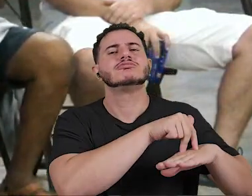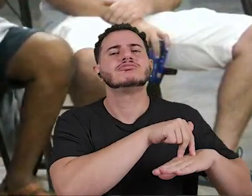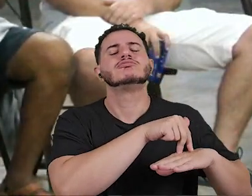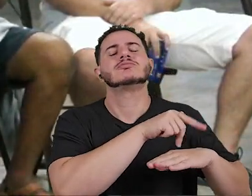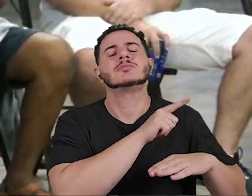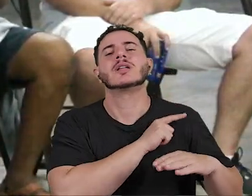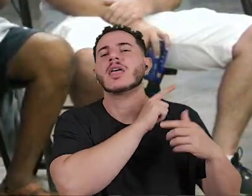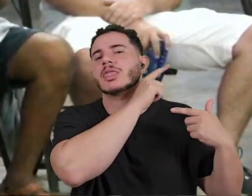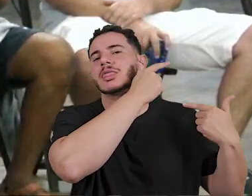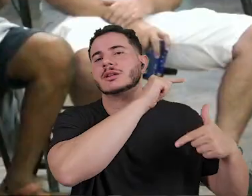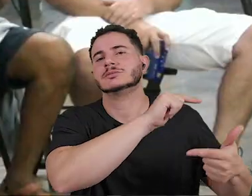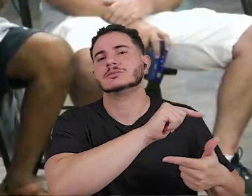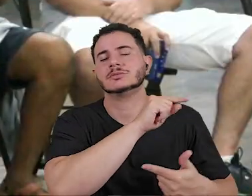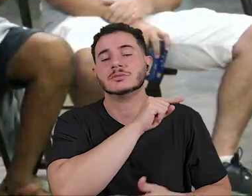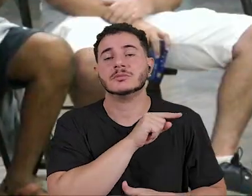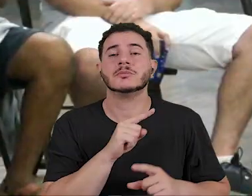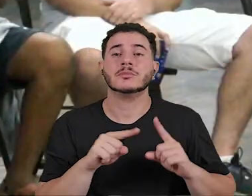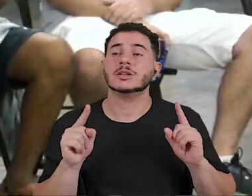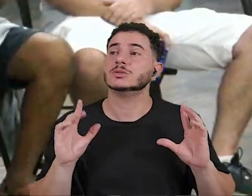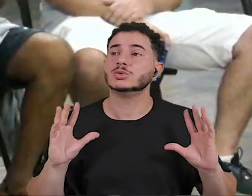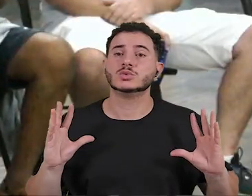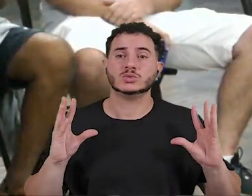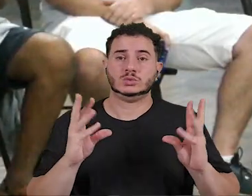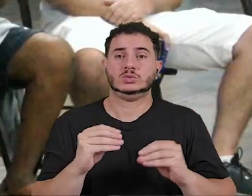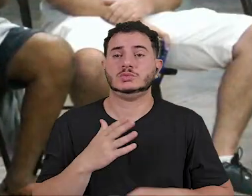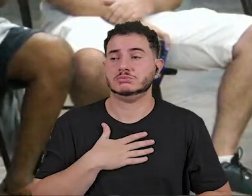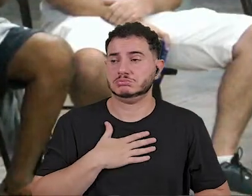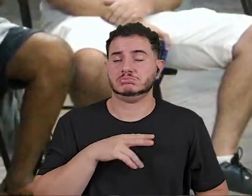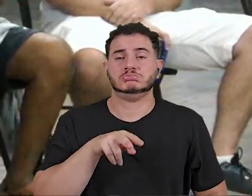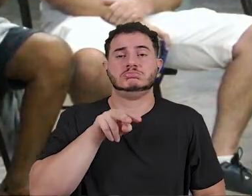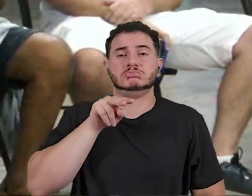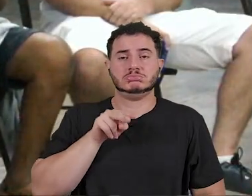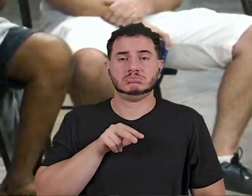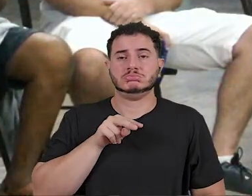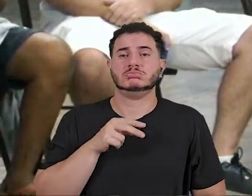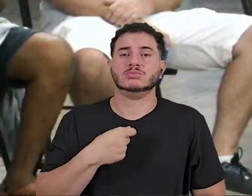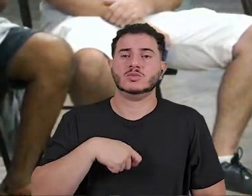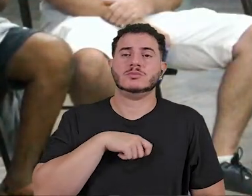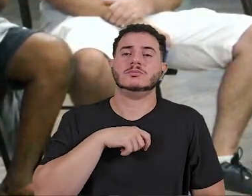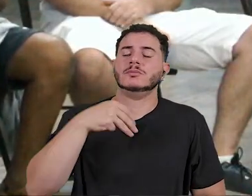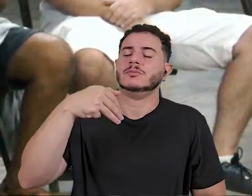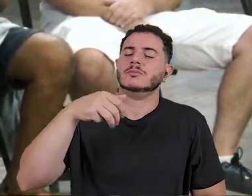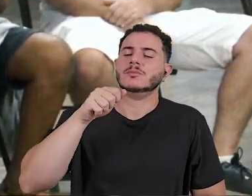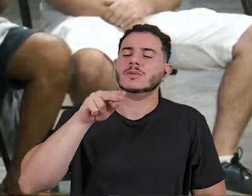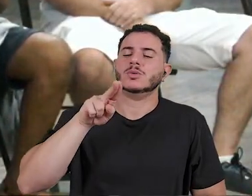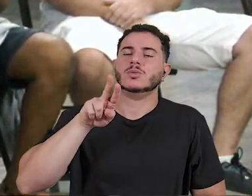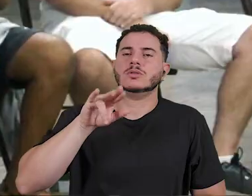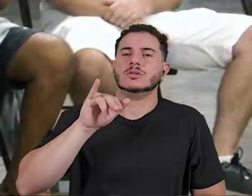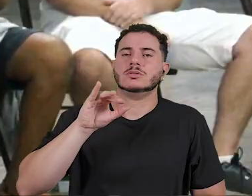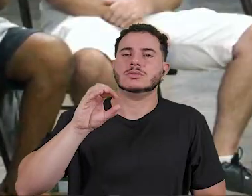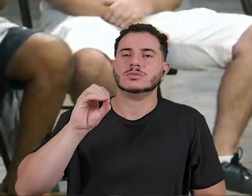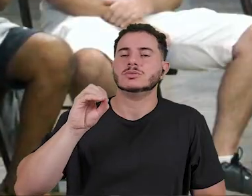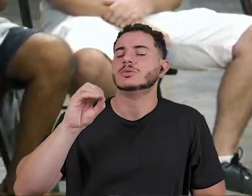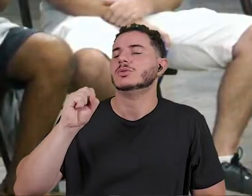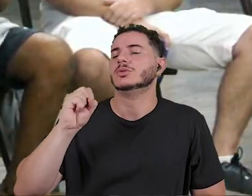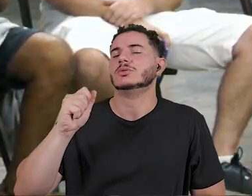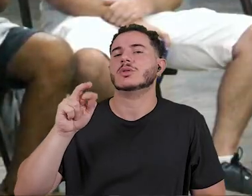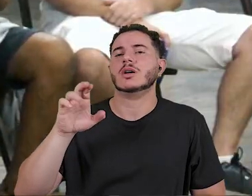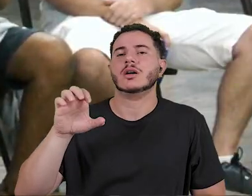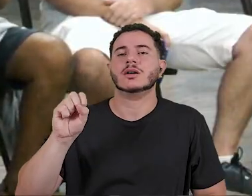de Maurício Soares, todas são Nagô. Agora, é o terreiro aonde ela mora, aonde ele é